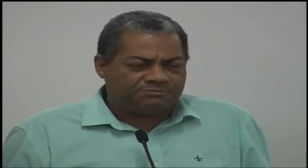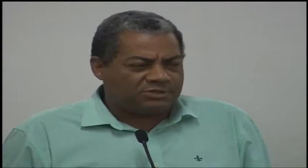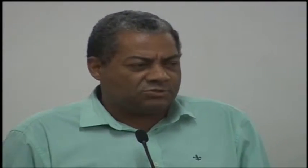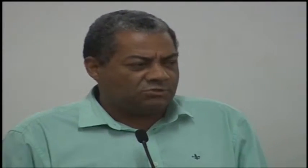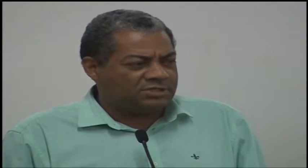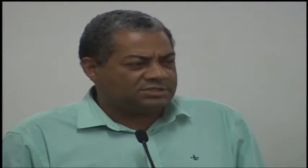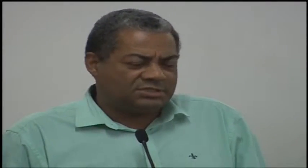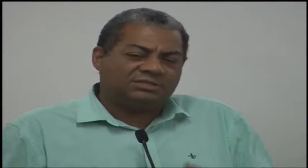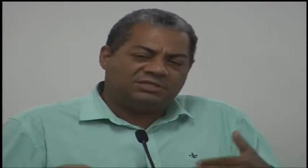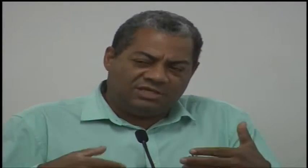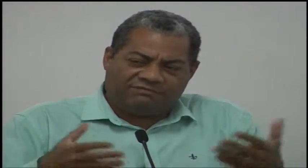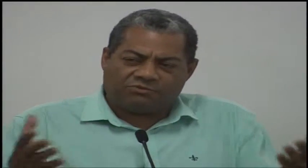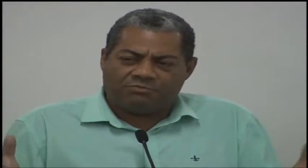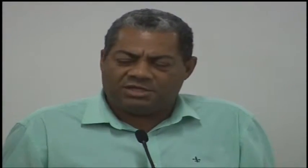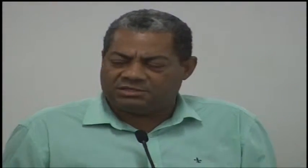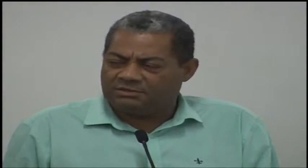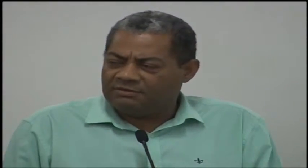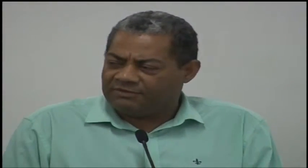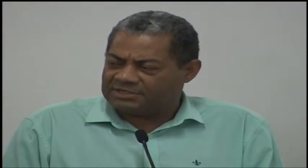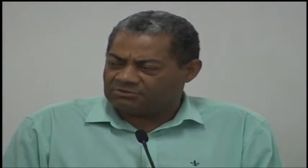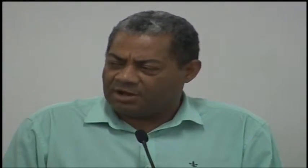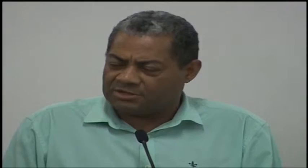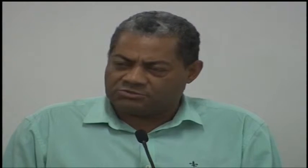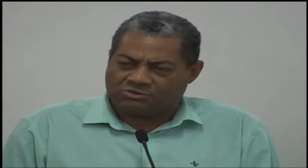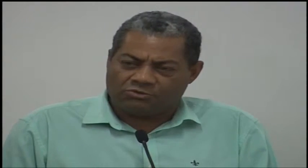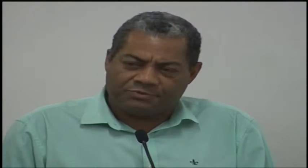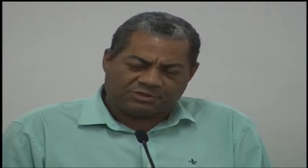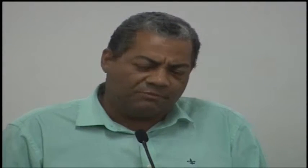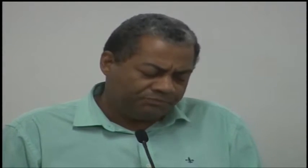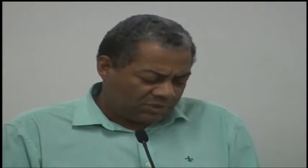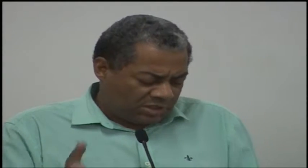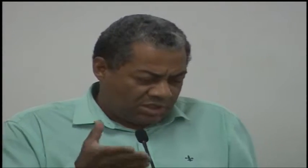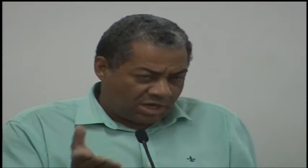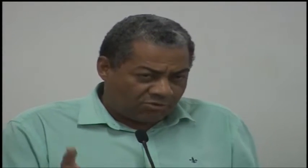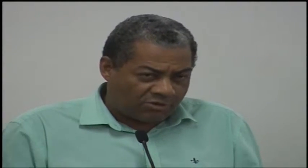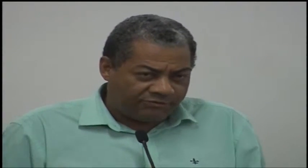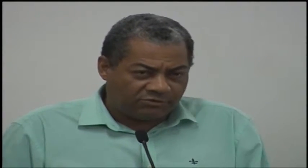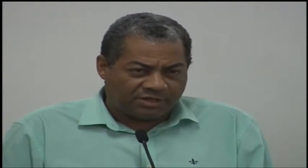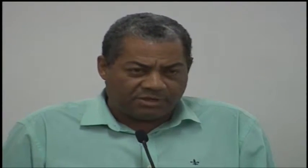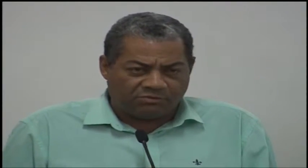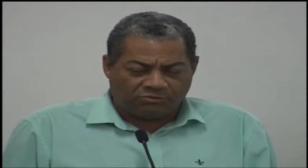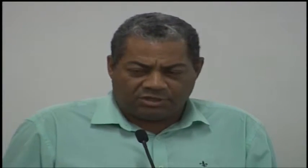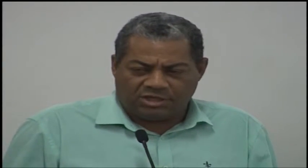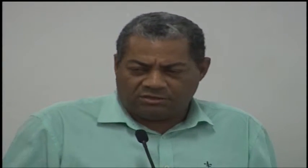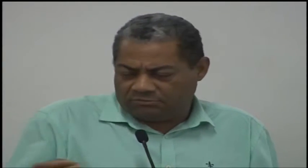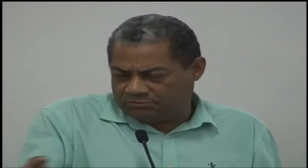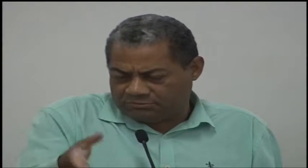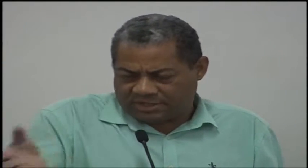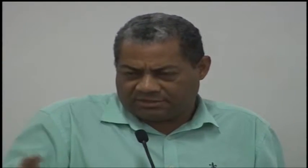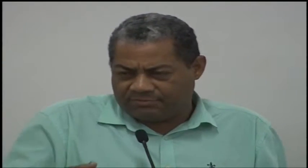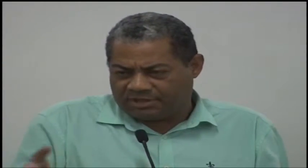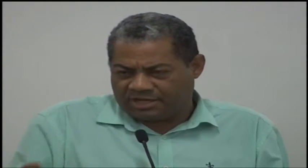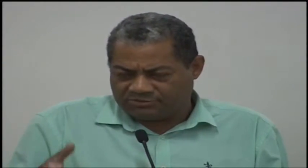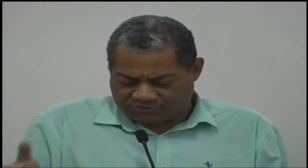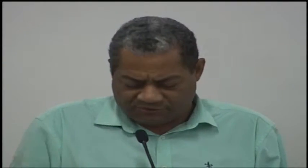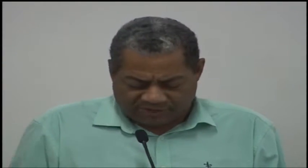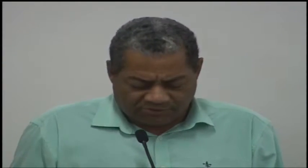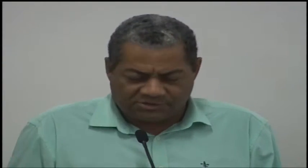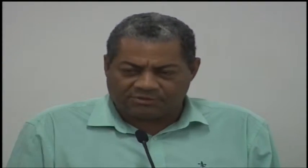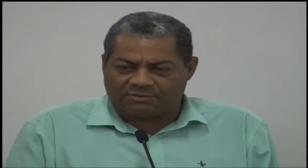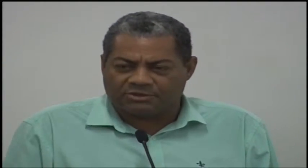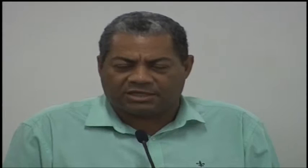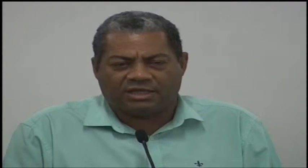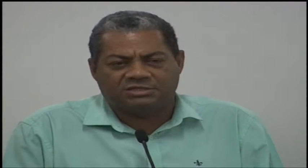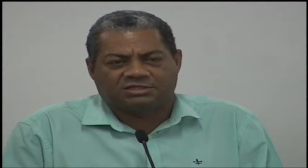intimidar as pessoas que, eventualmente, façam atos de corrupção. E agora, ouvindo também o Ronei, o Zé Bernardo e os outros